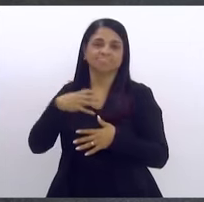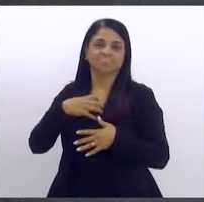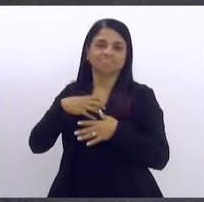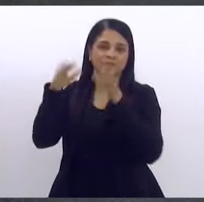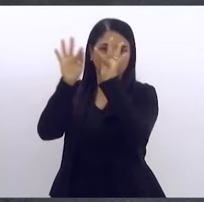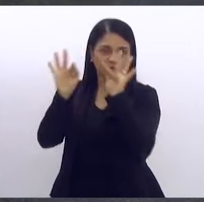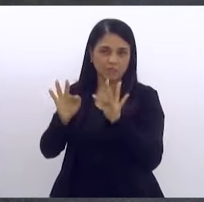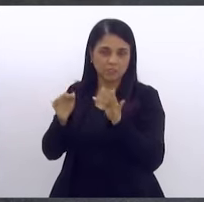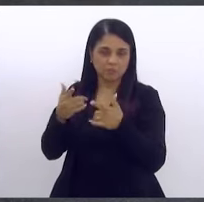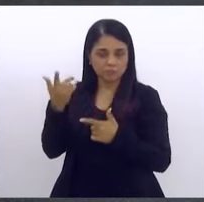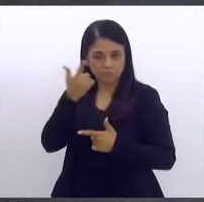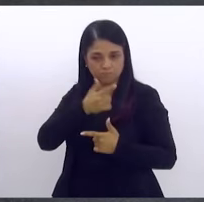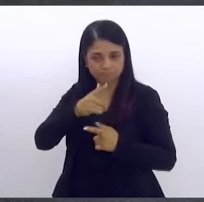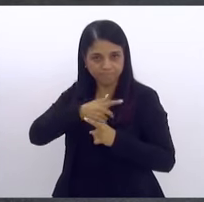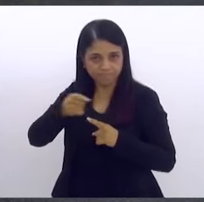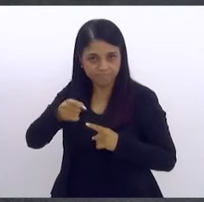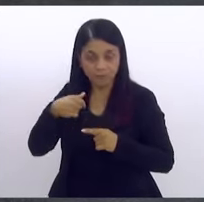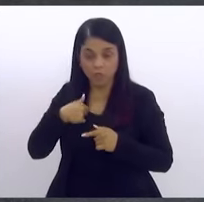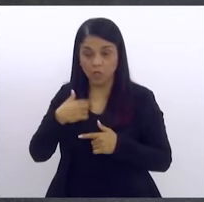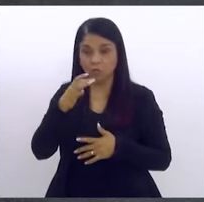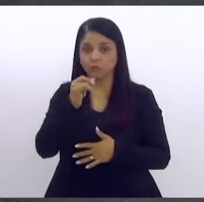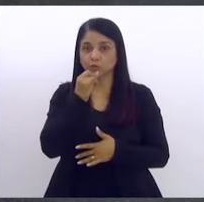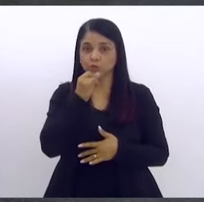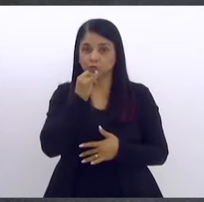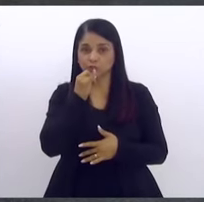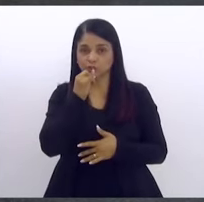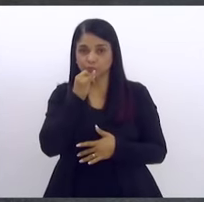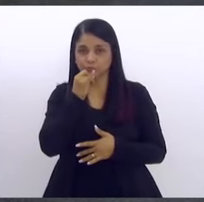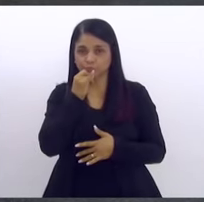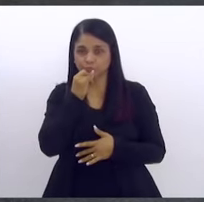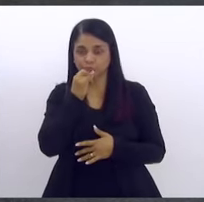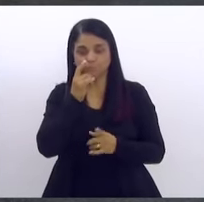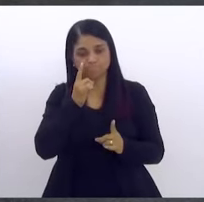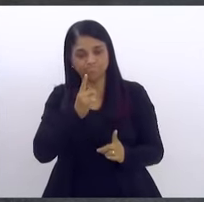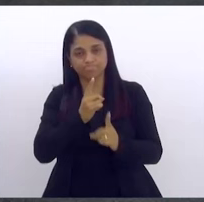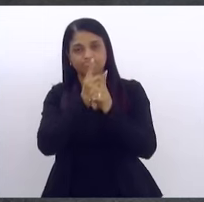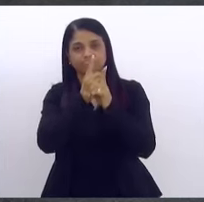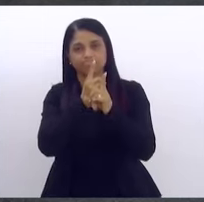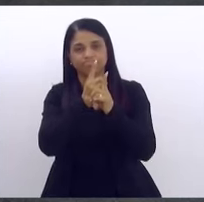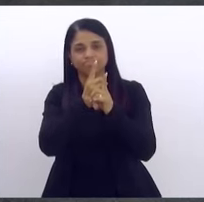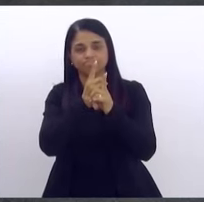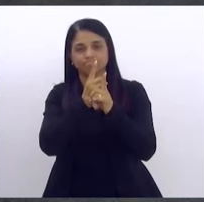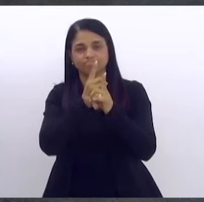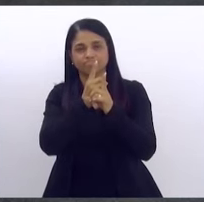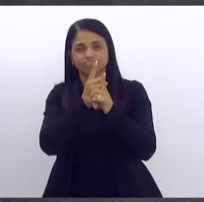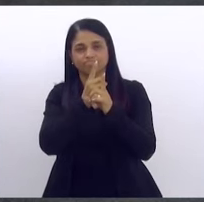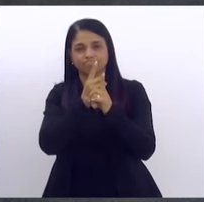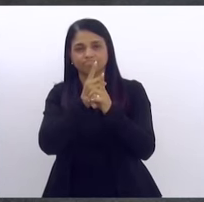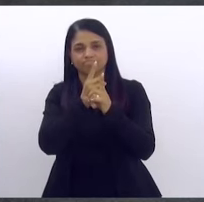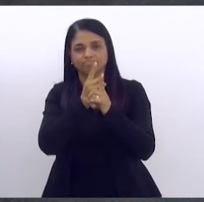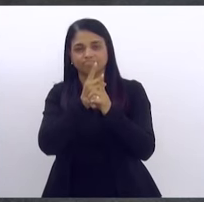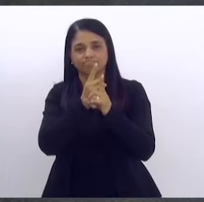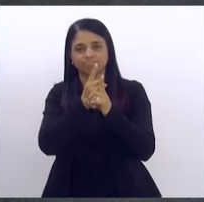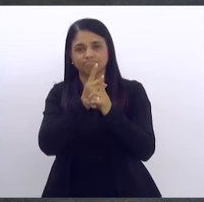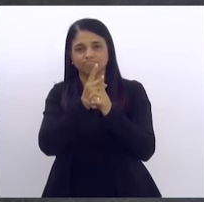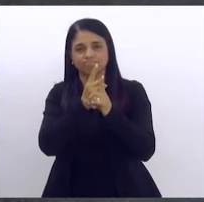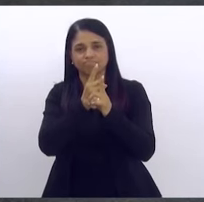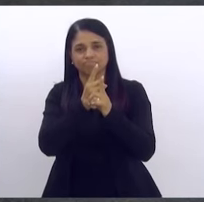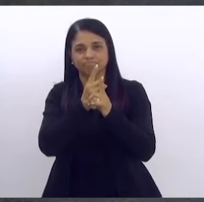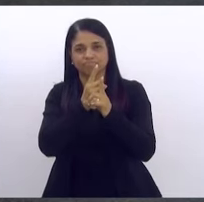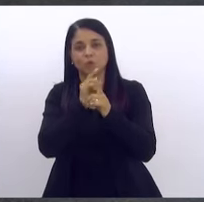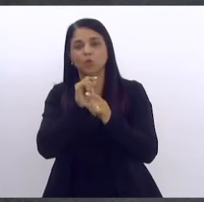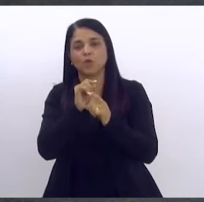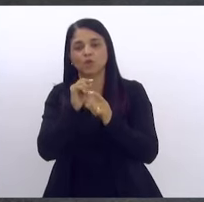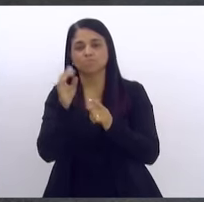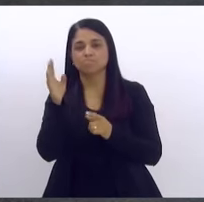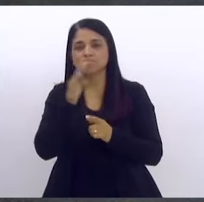êxito. E eu estou triste porque constatei aquilo que mais mal faz as